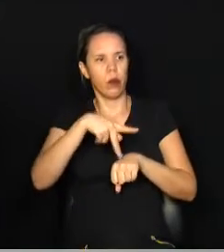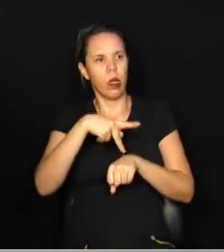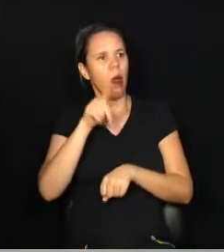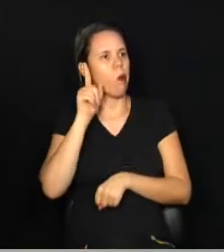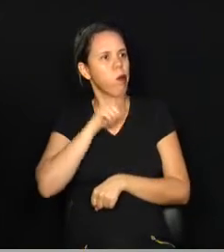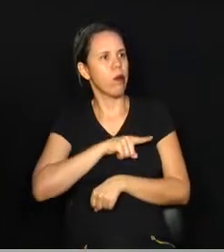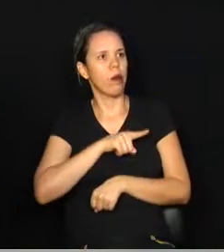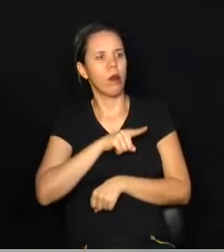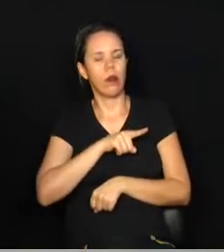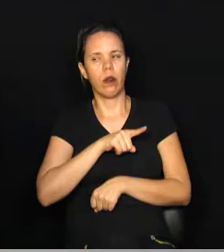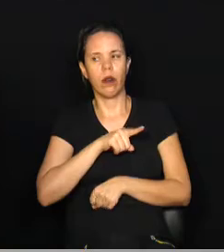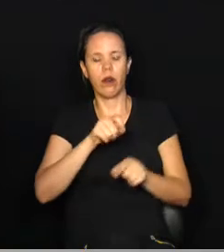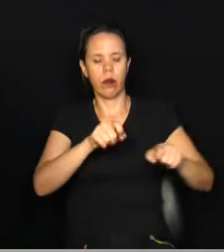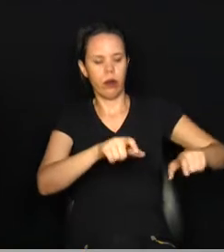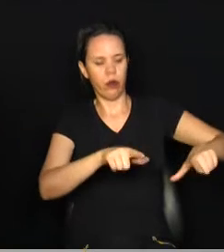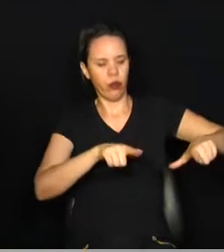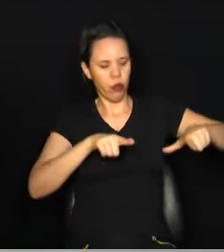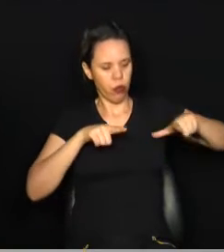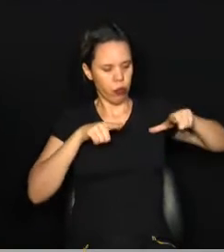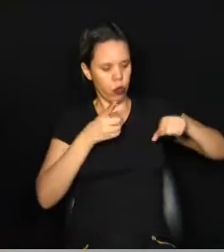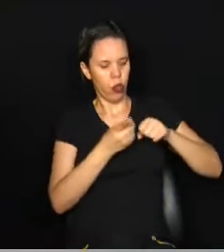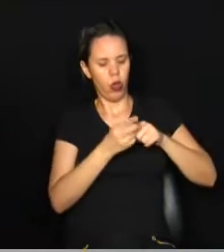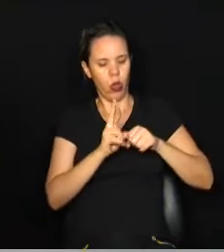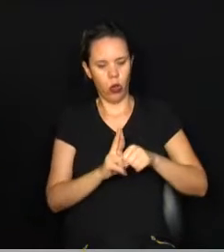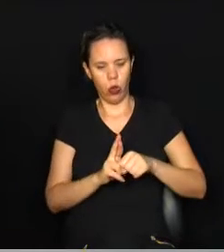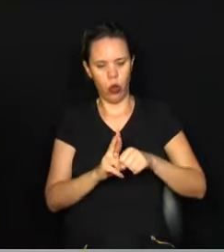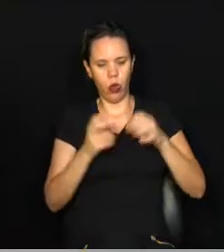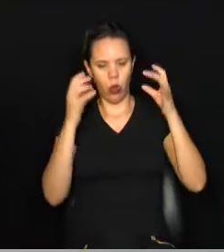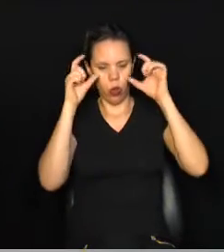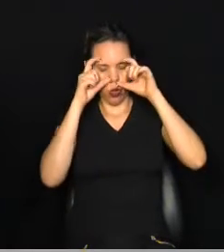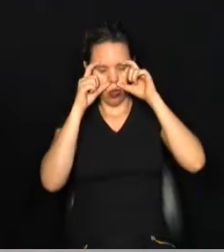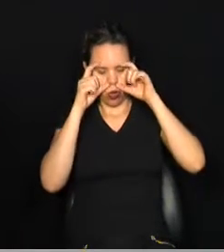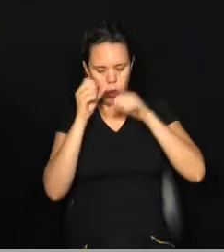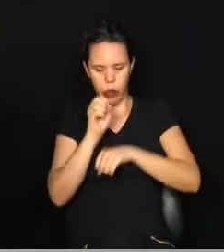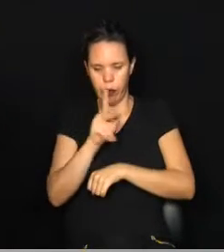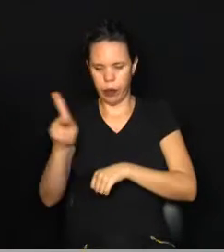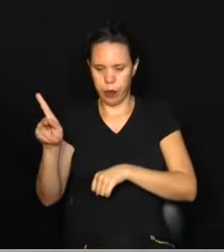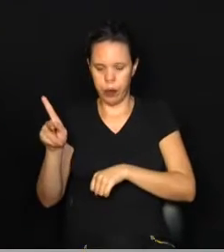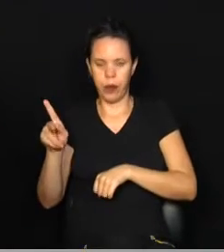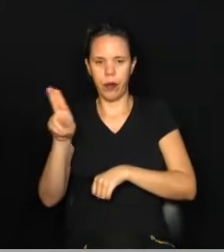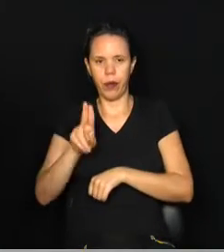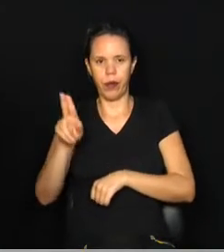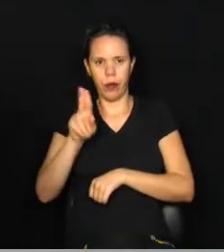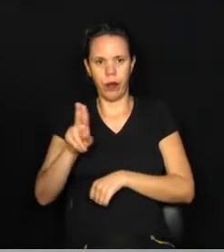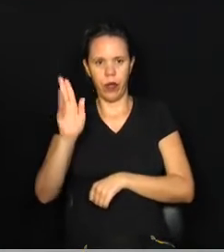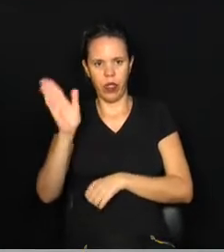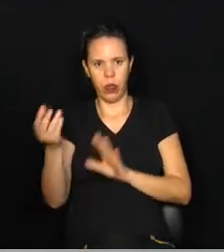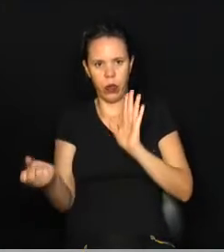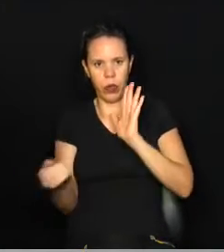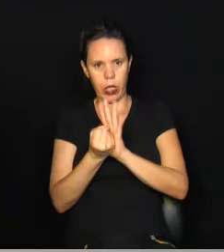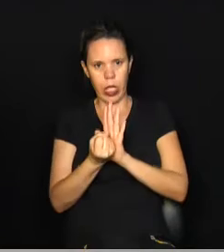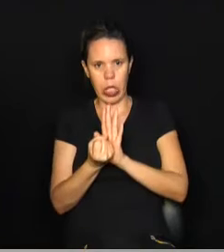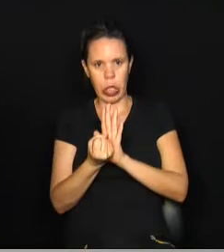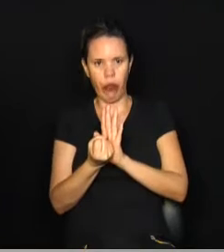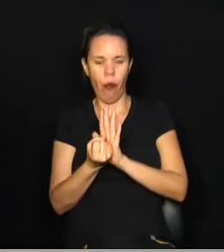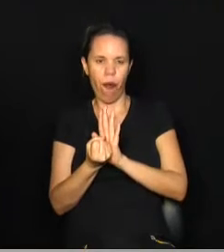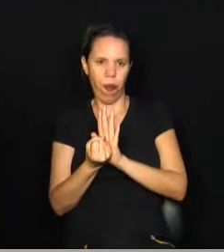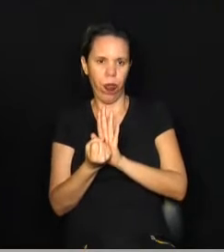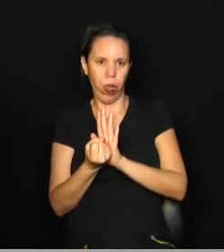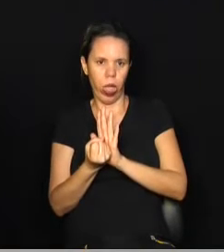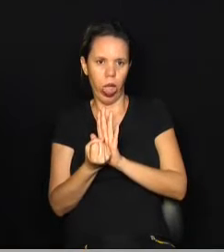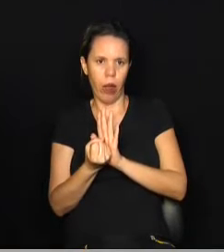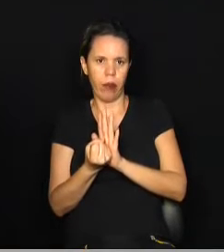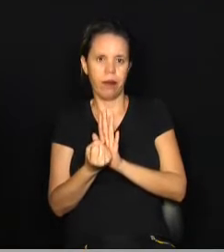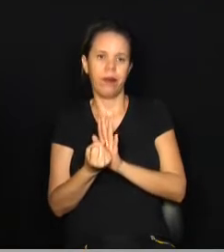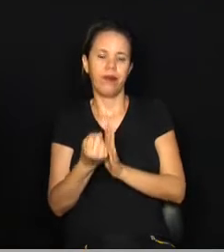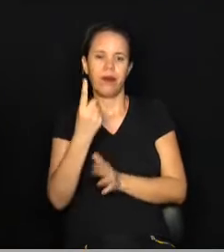lá ele recebeu o título de doutor de ótica e optometria na universidade, já com registro na Corte da Filadélfia